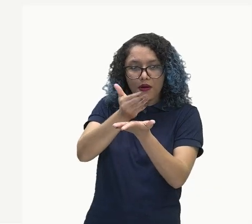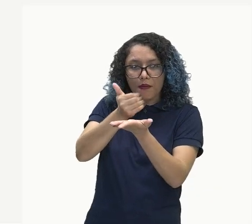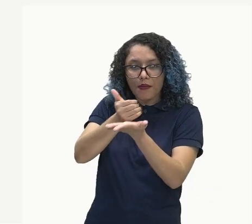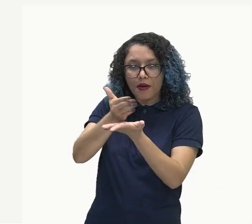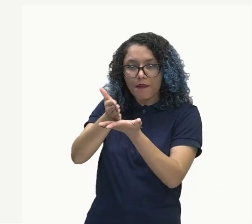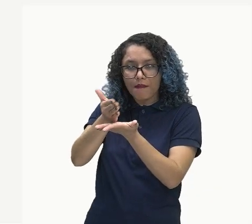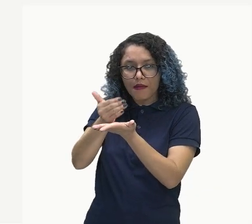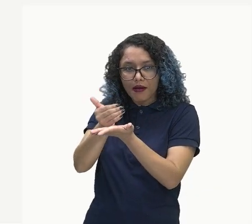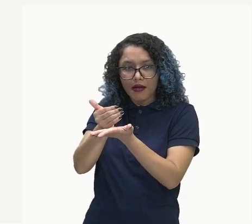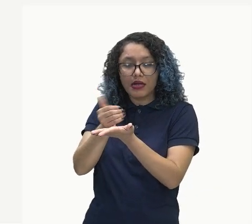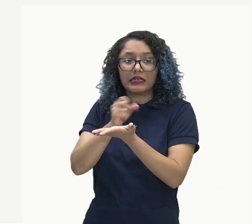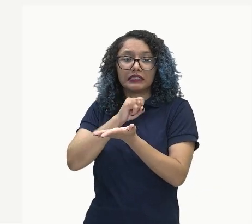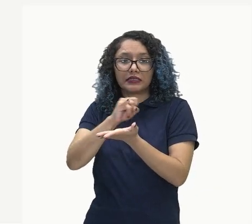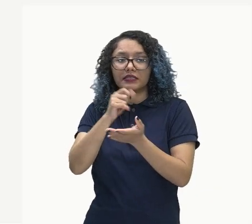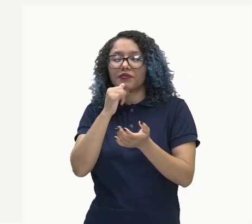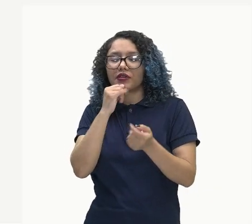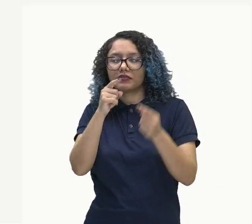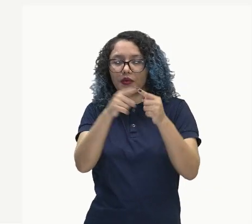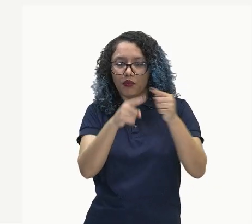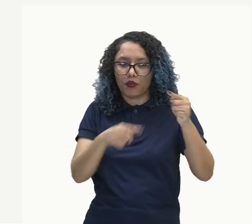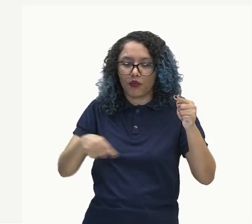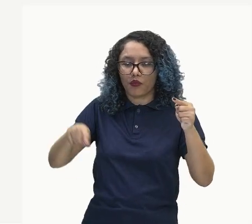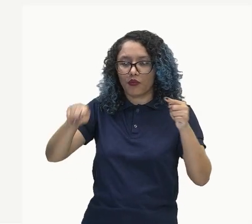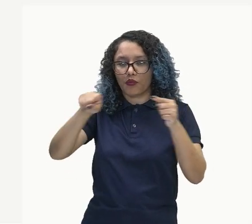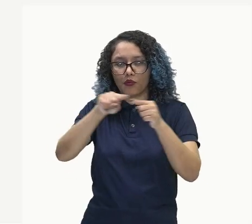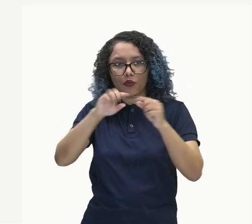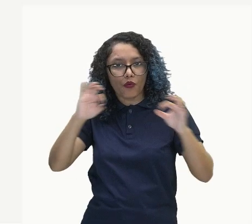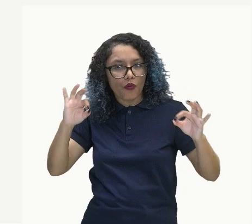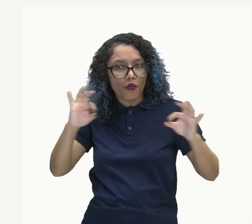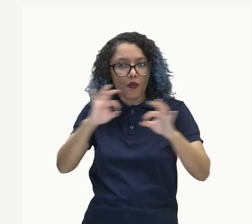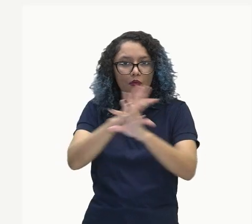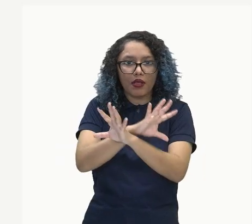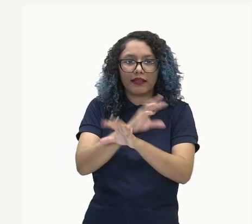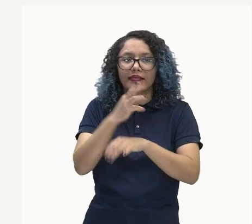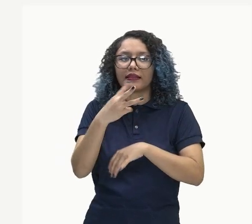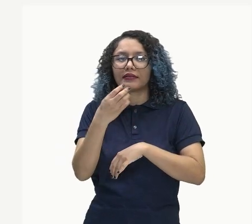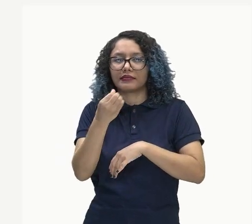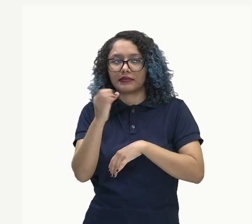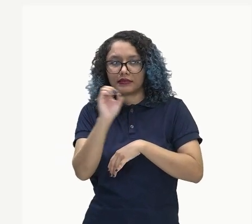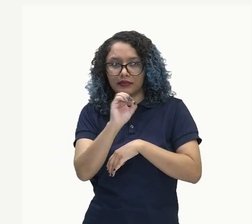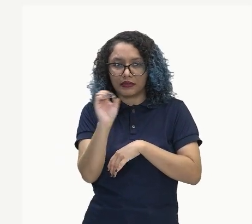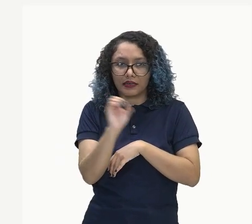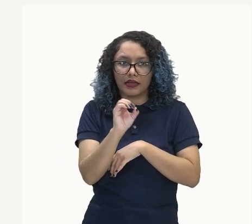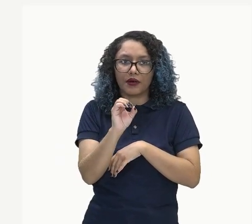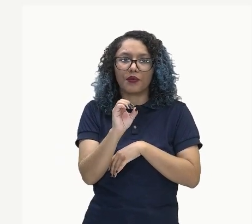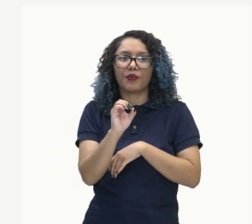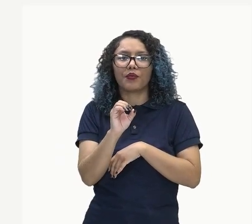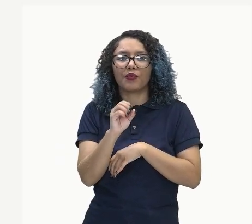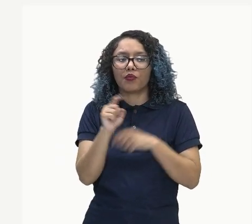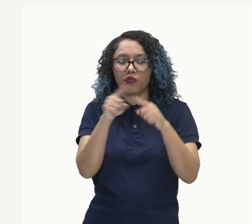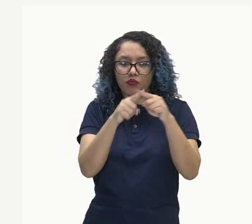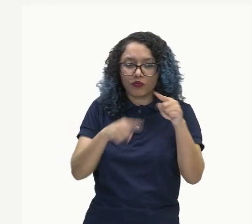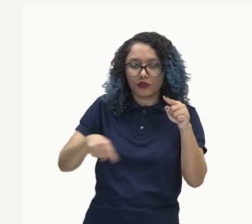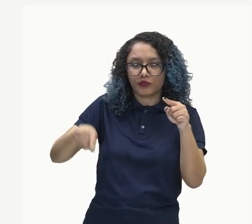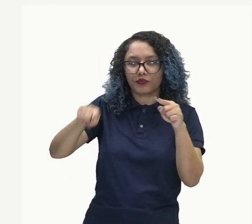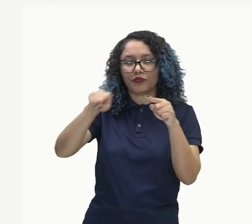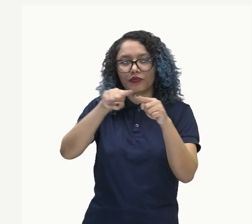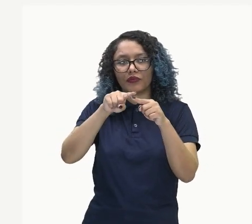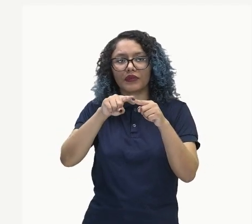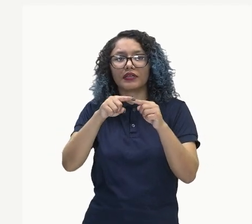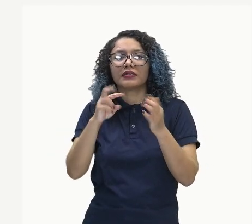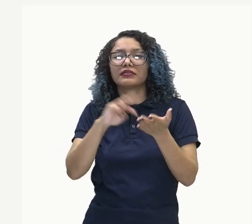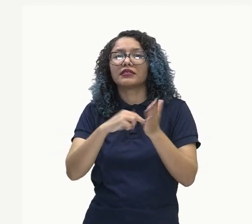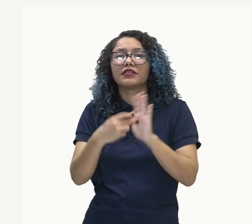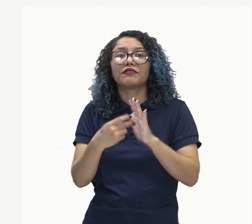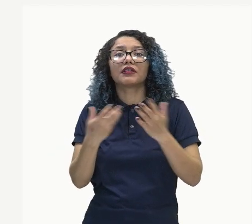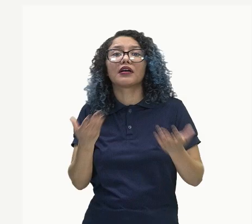tenho uma volta completa, no caso, 360 graus, uma volta completa corresponde a quantos por